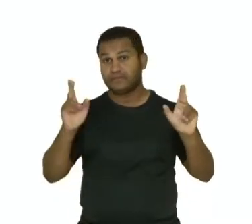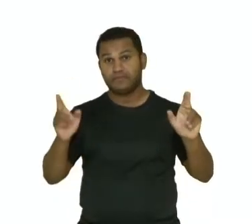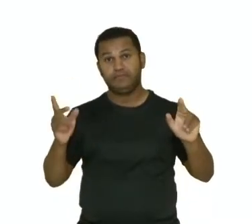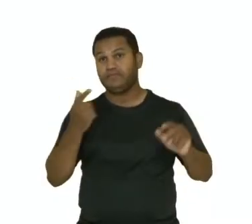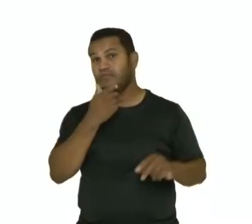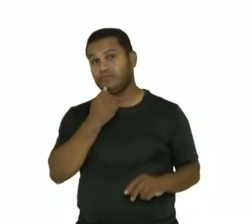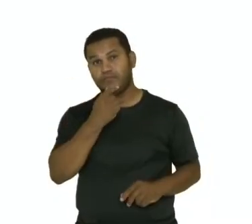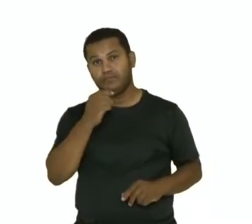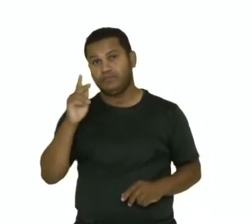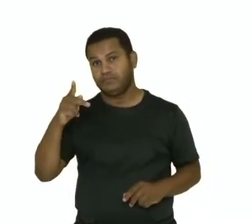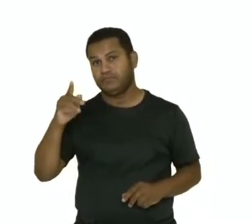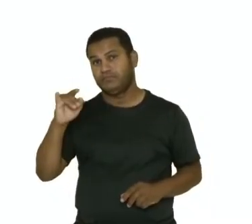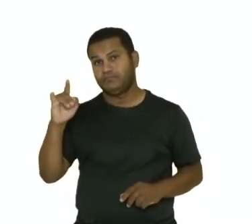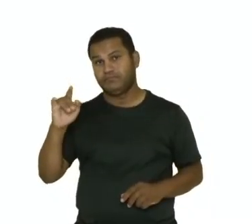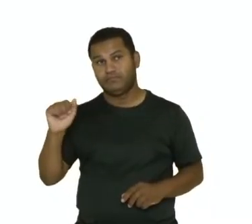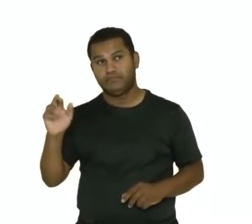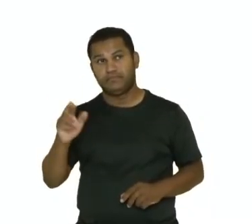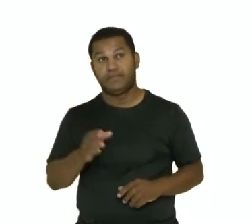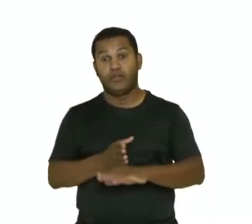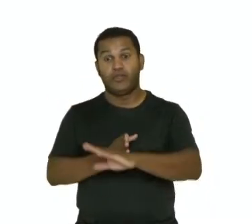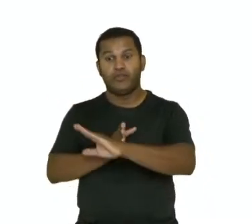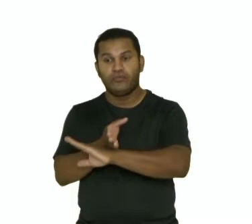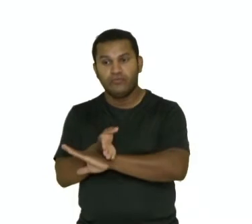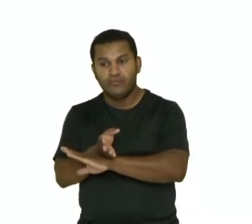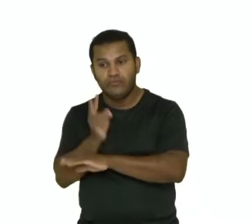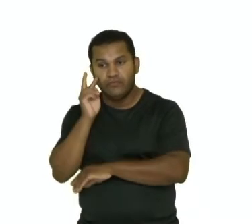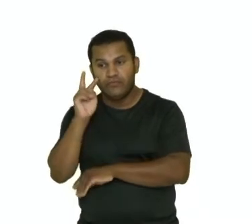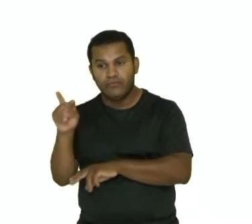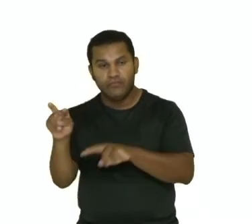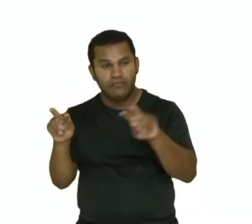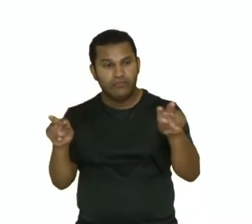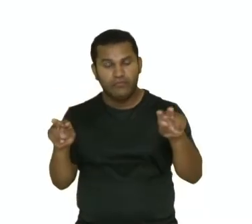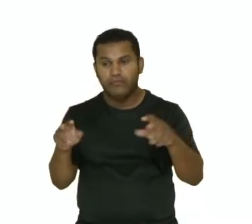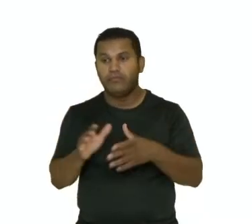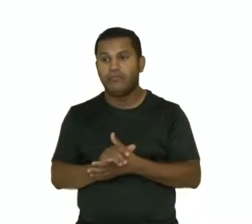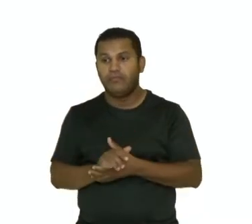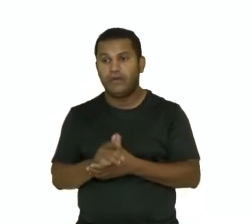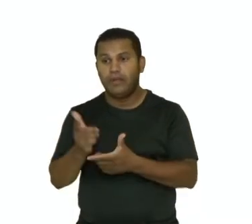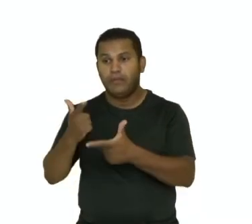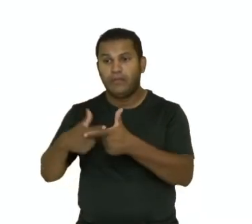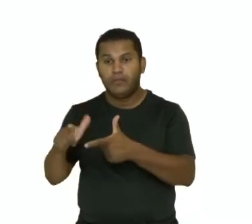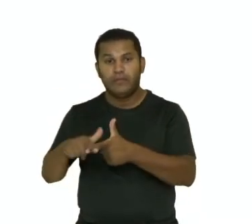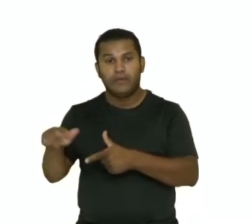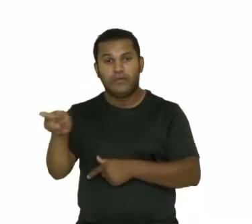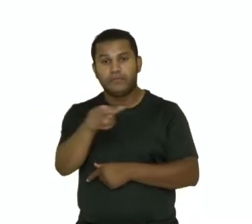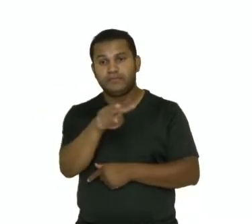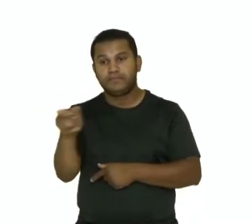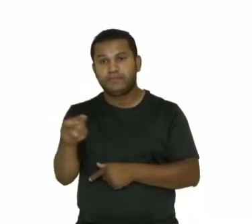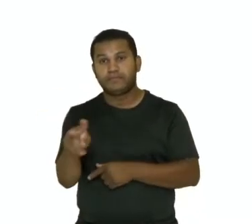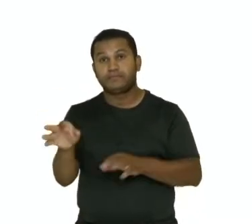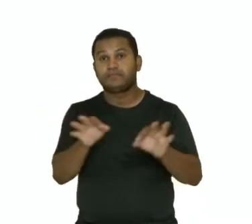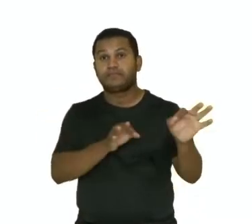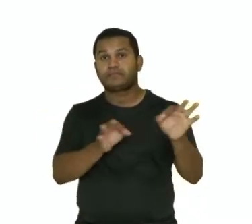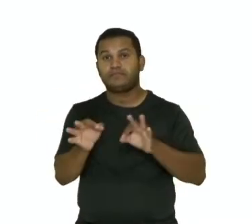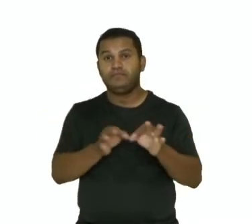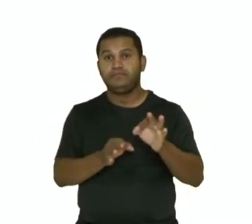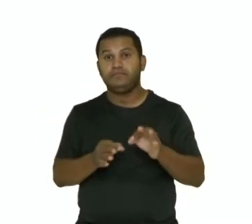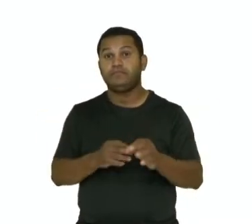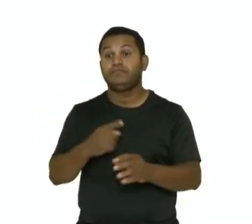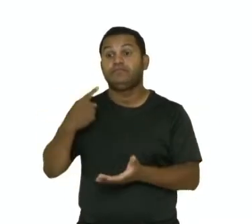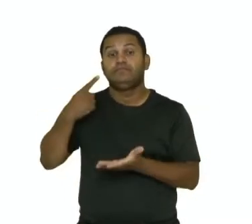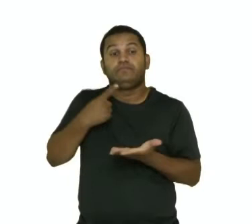para conquistar os Incas. Explique como Pizarro conquistou o Império Inca. Pizarro conseguiu um encontro com o imperador